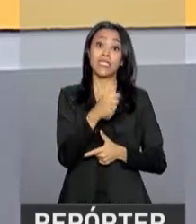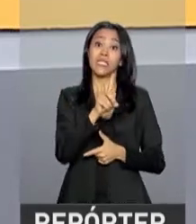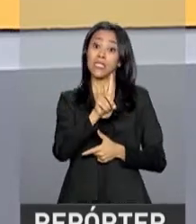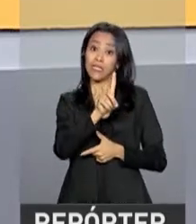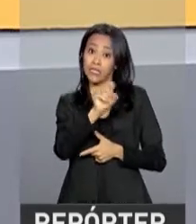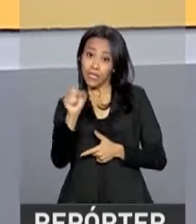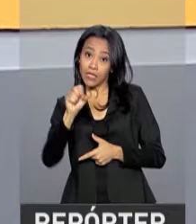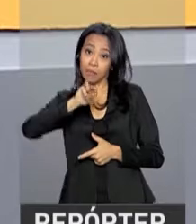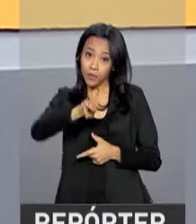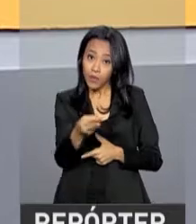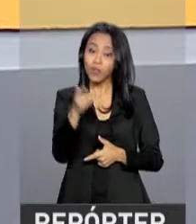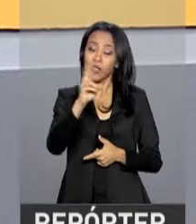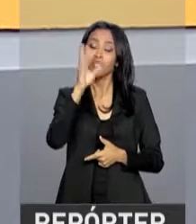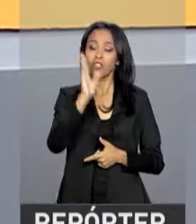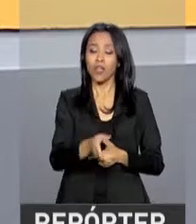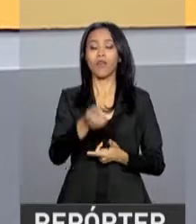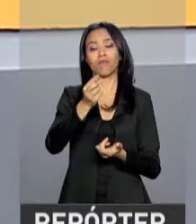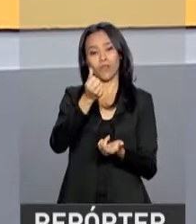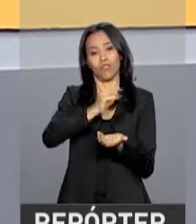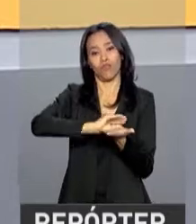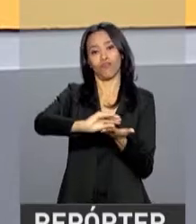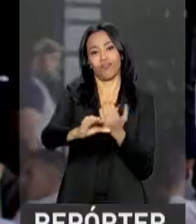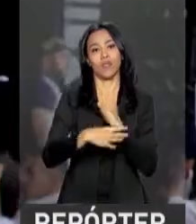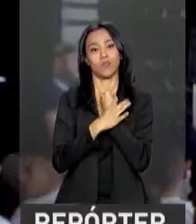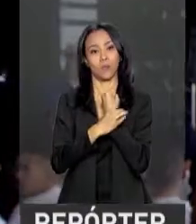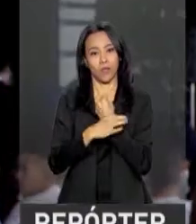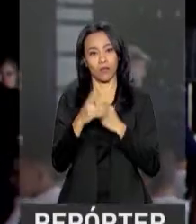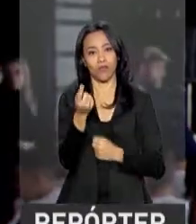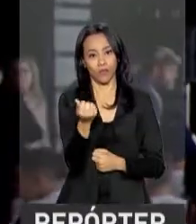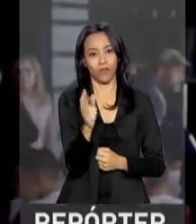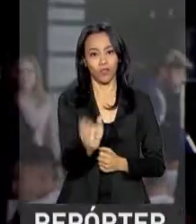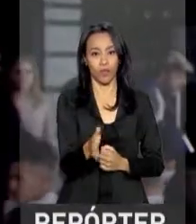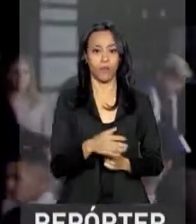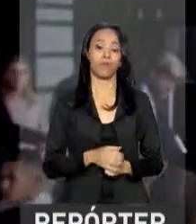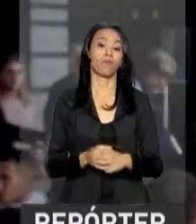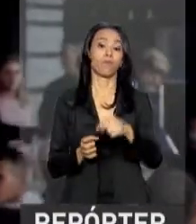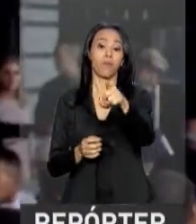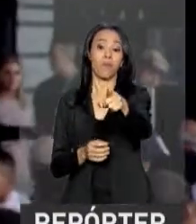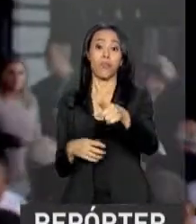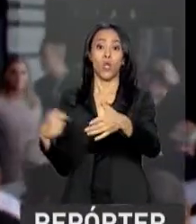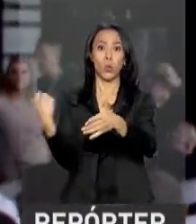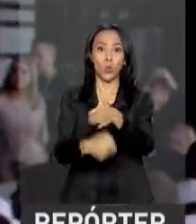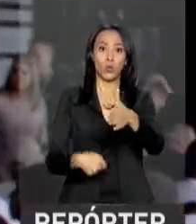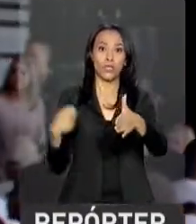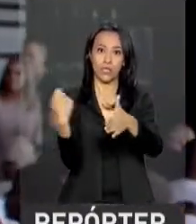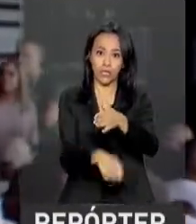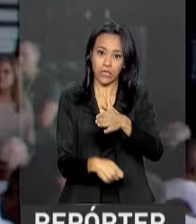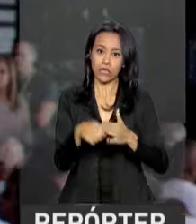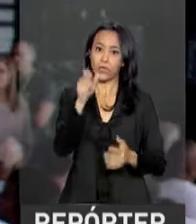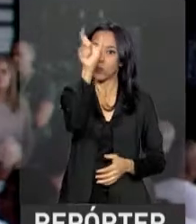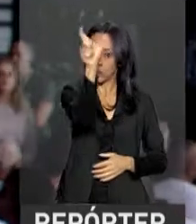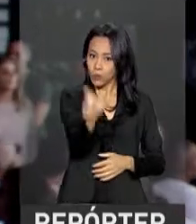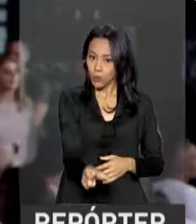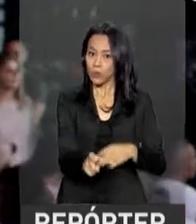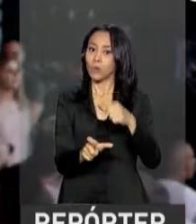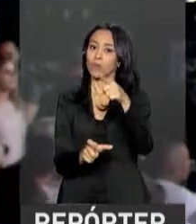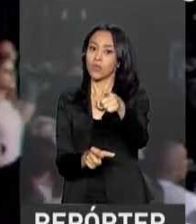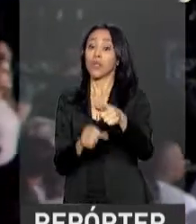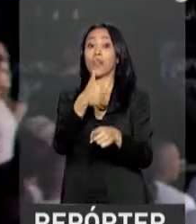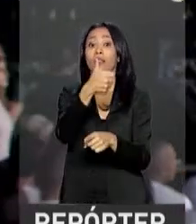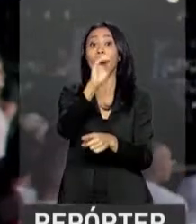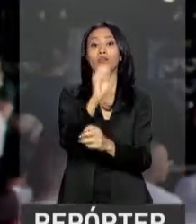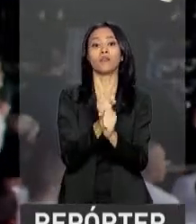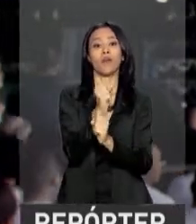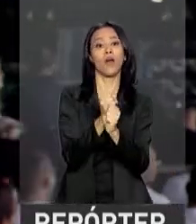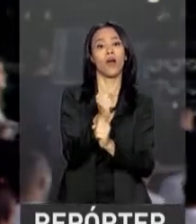para o atendimento a usuários de drogas luta e muita superação há dez anos sem consumir